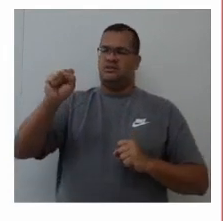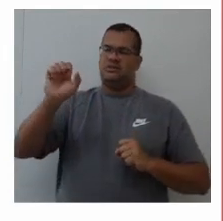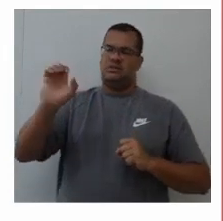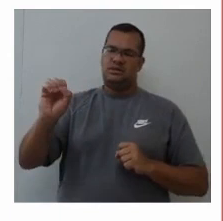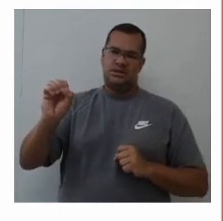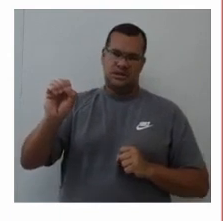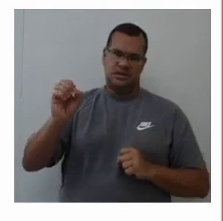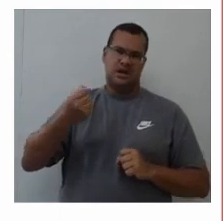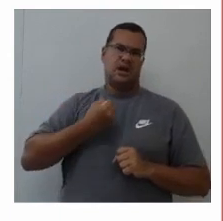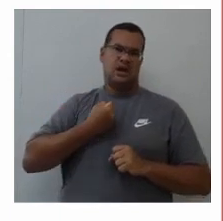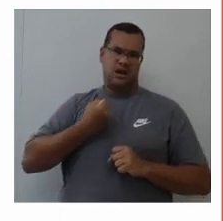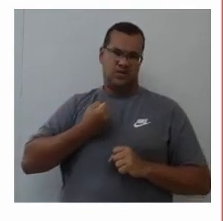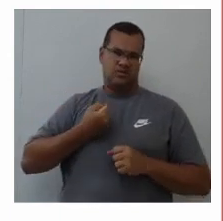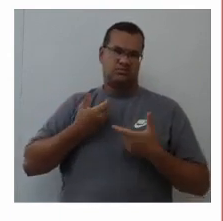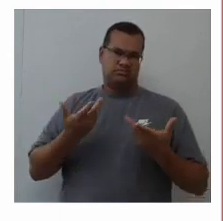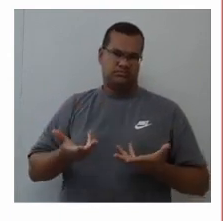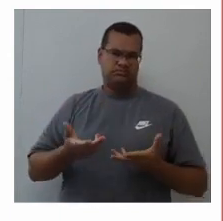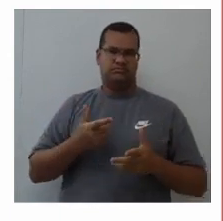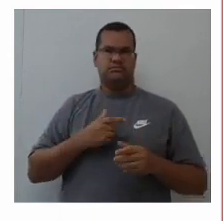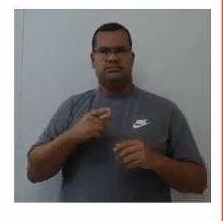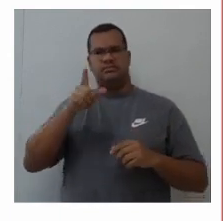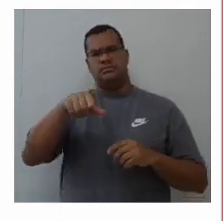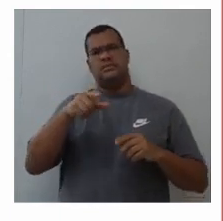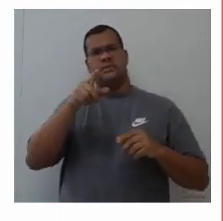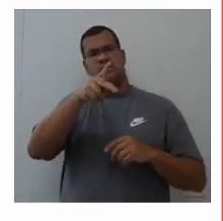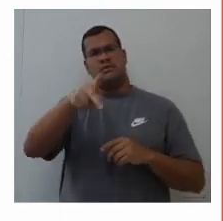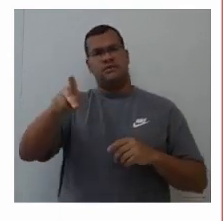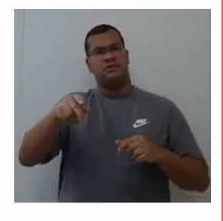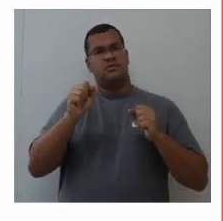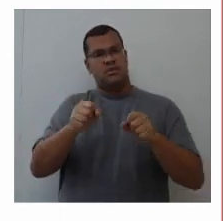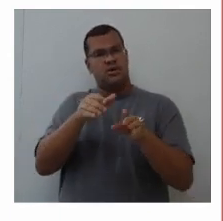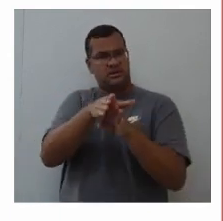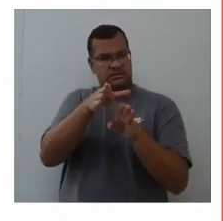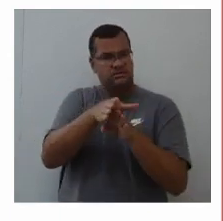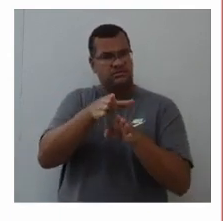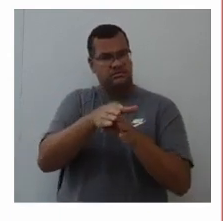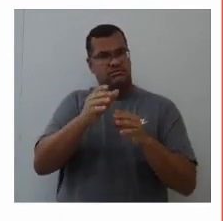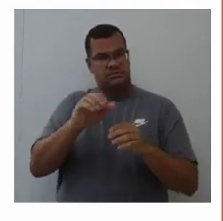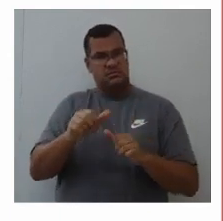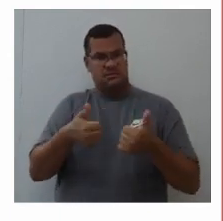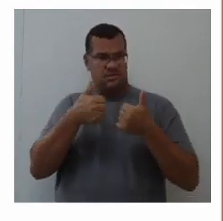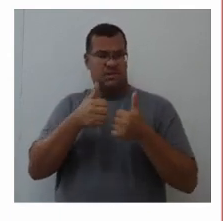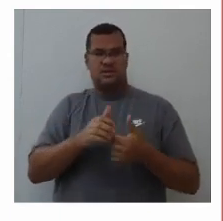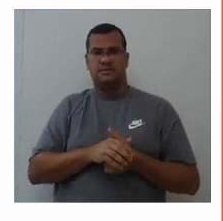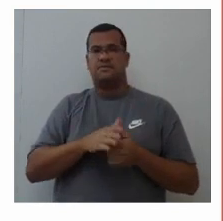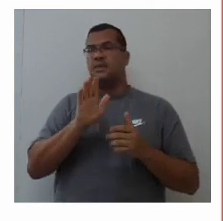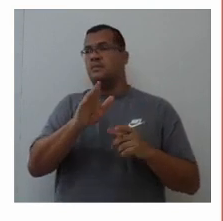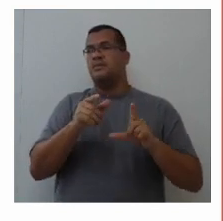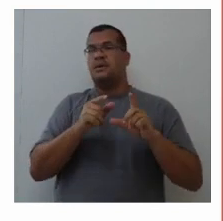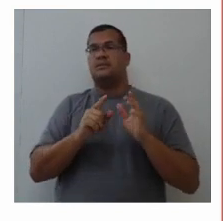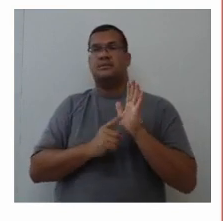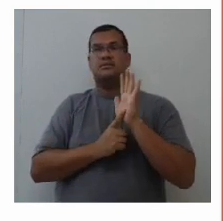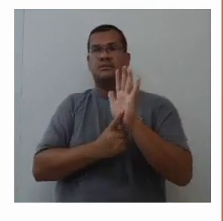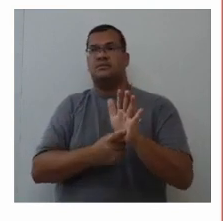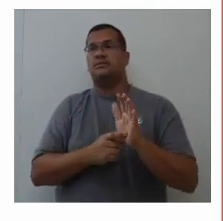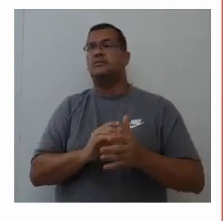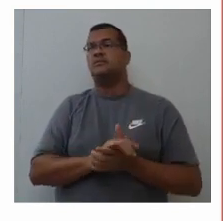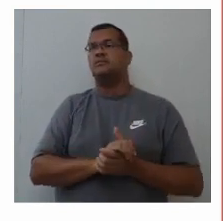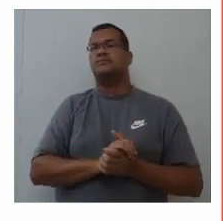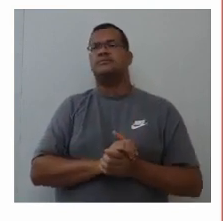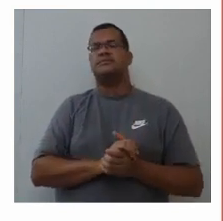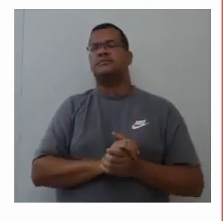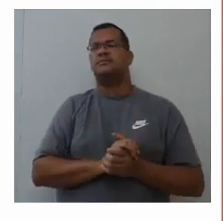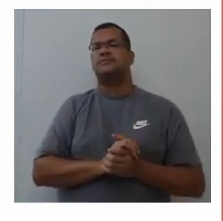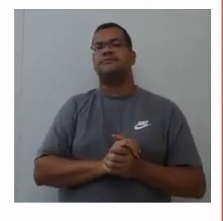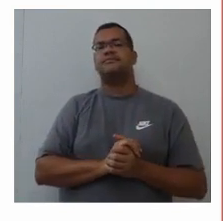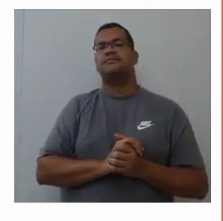pode provar isso para você com a representação geométrica melhor, já que a gente não tem tempo para fazer isso aqui agora, mas demonstro para vocês em outro momento. Aqui